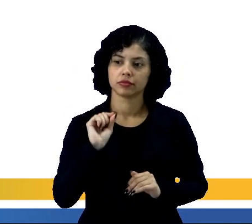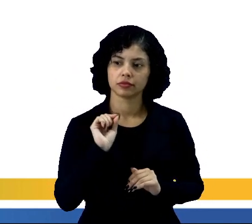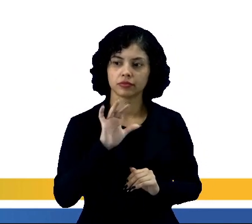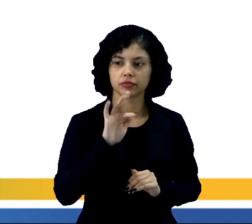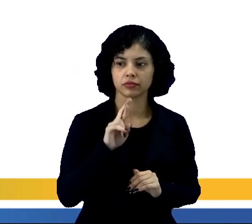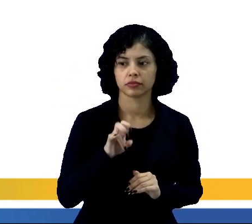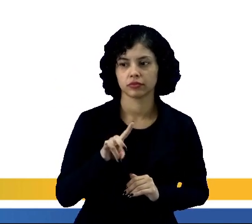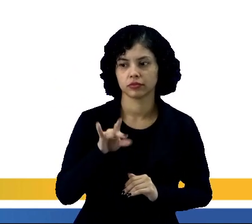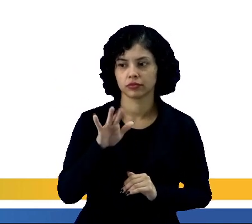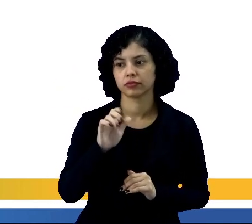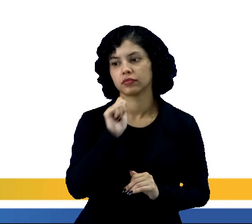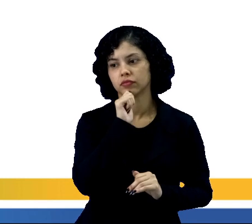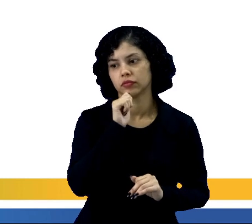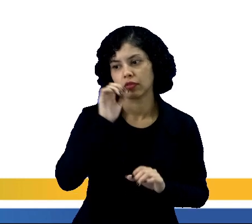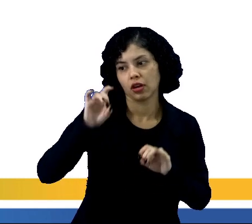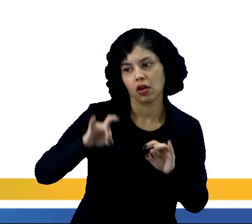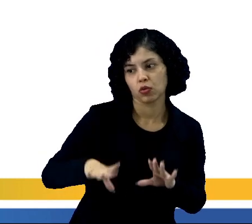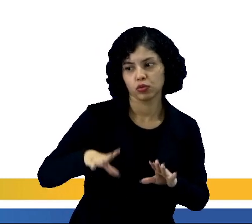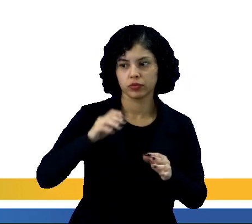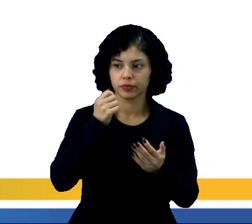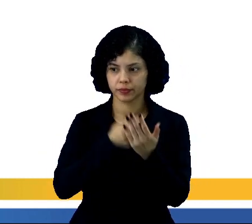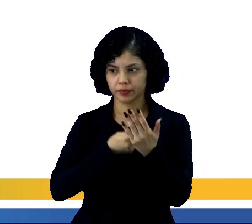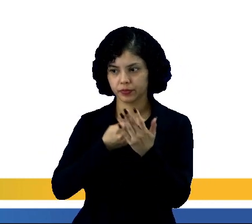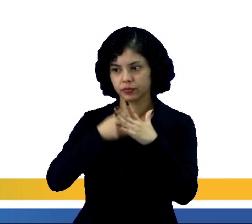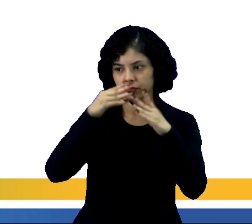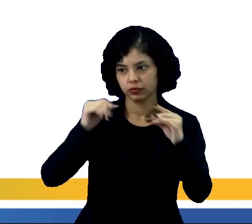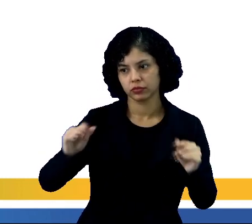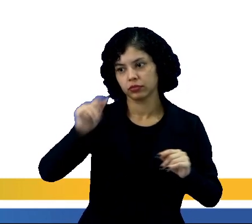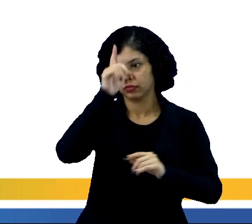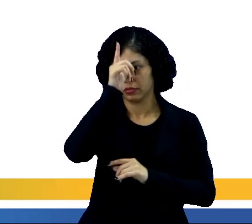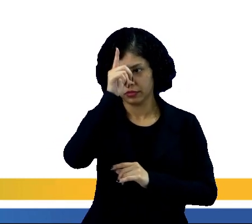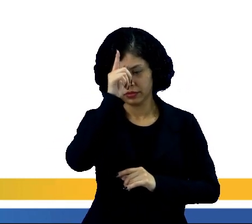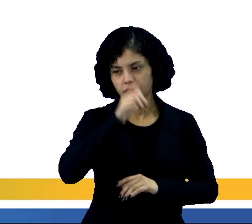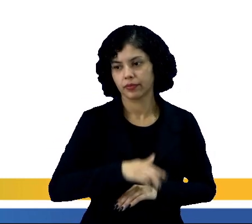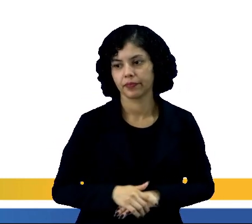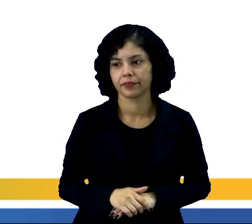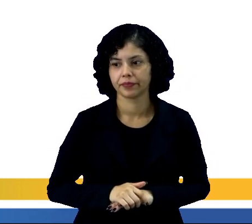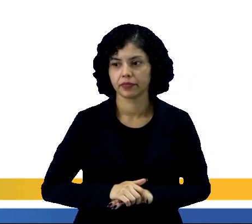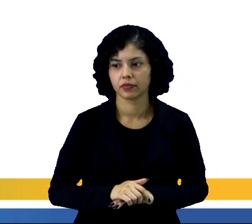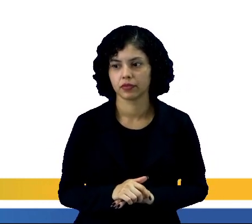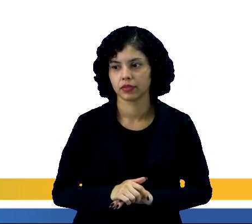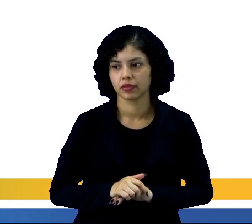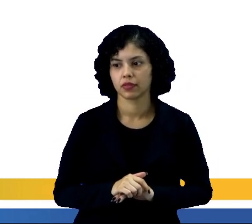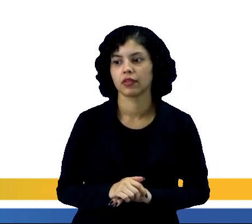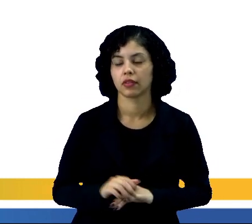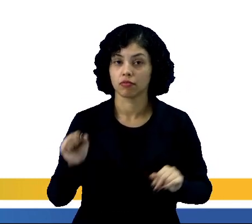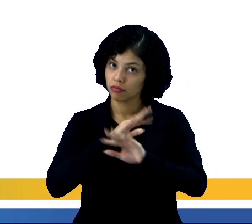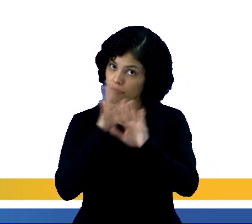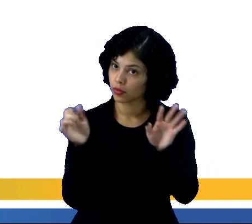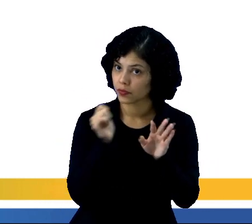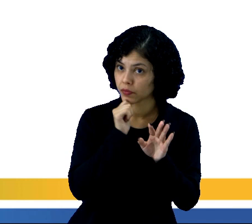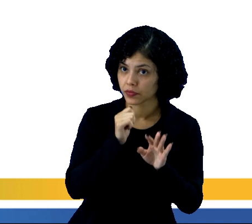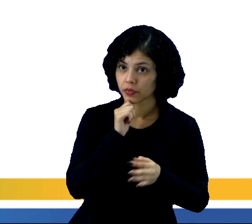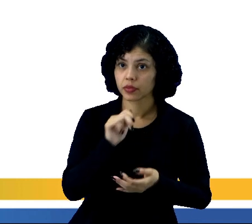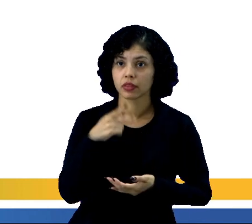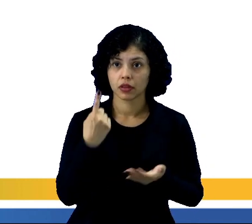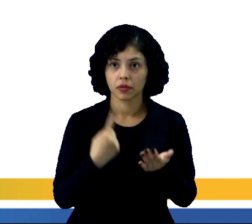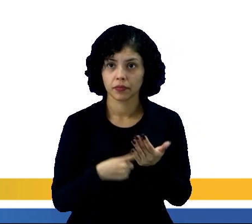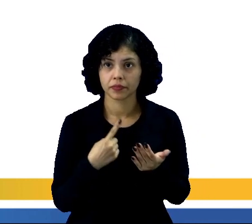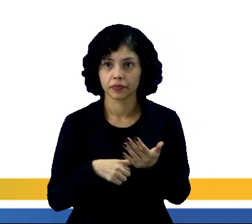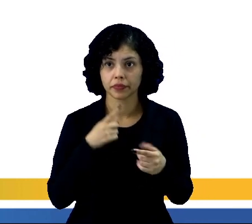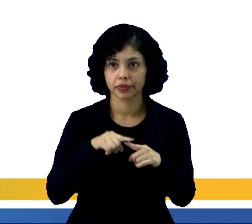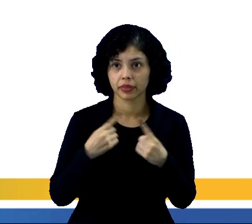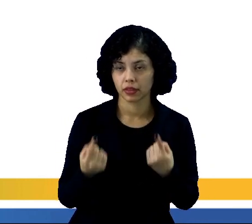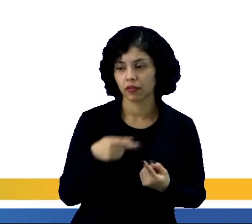compromisso de que a Tchecoslováquia seria a última exigência territorial da Alemanha. O que, claro, Hitler firma esse acordo,